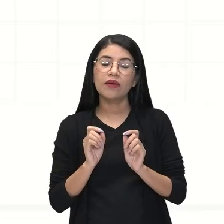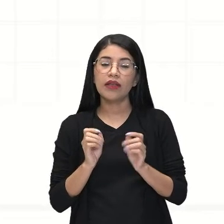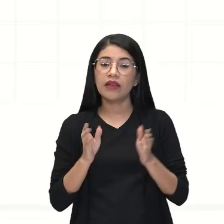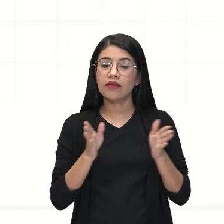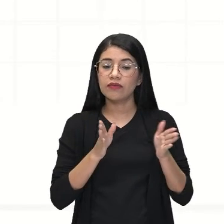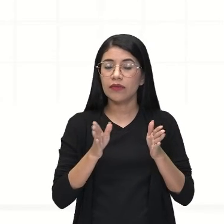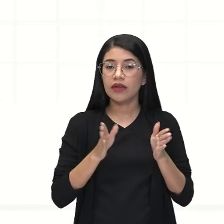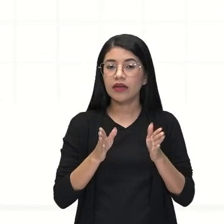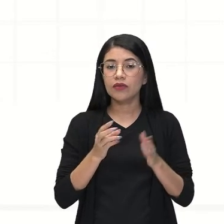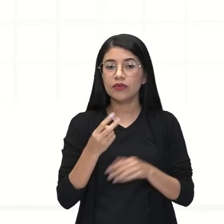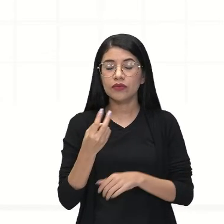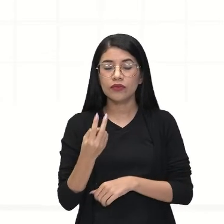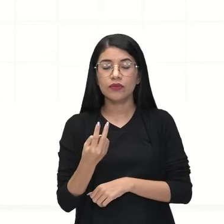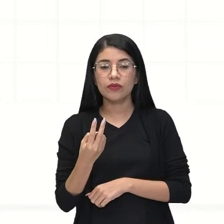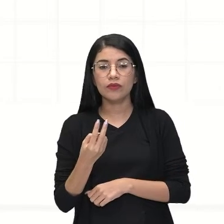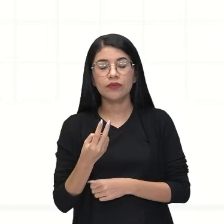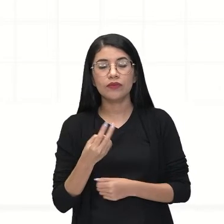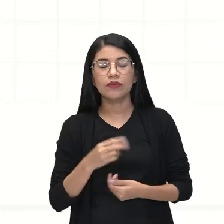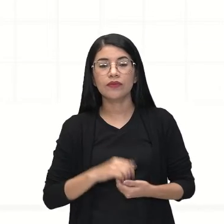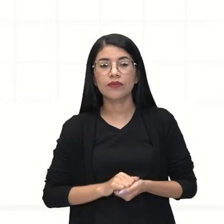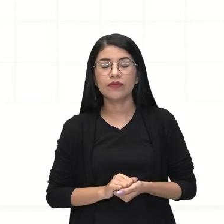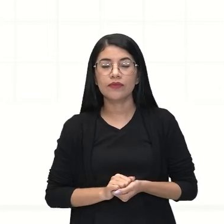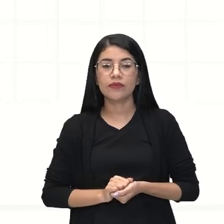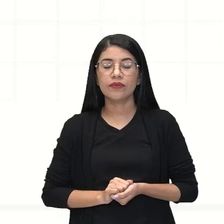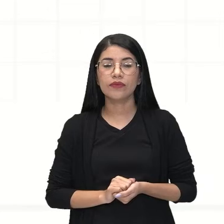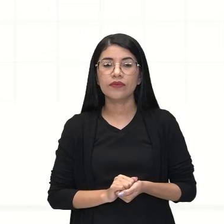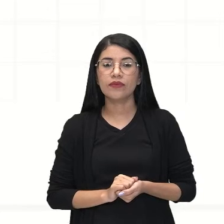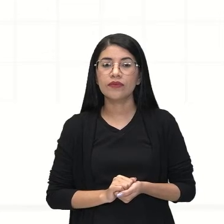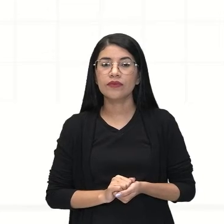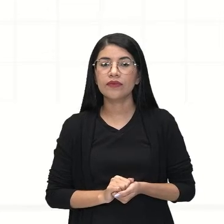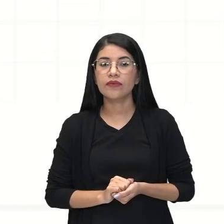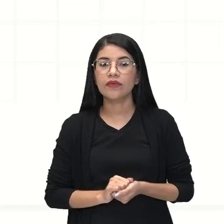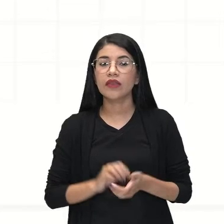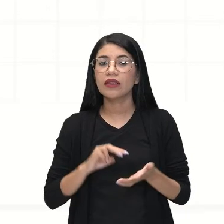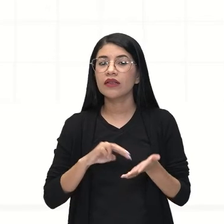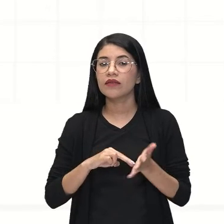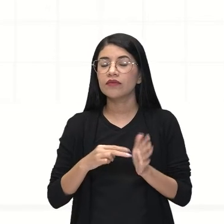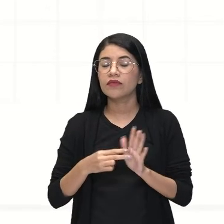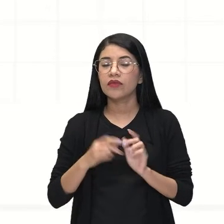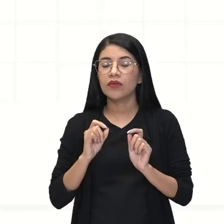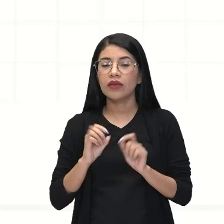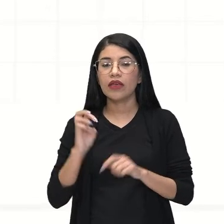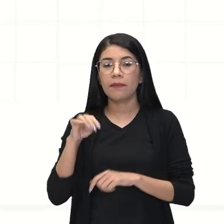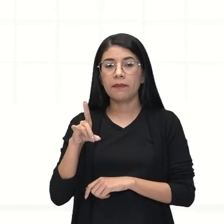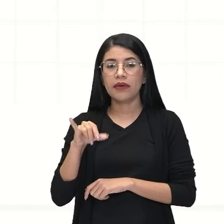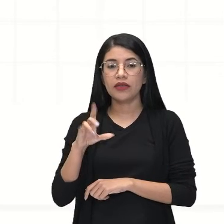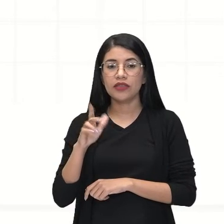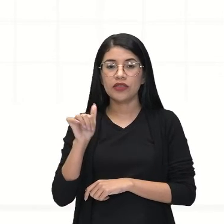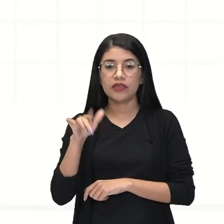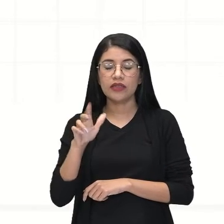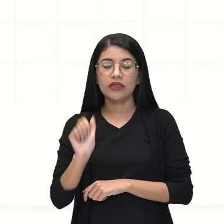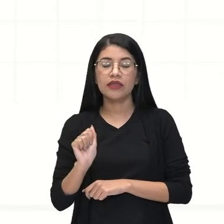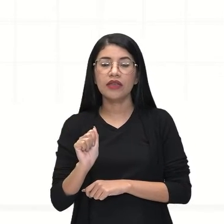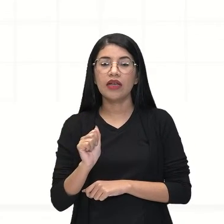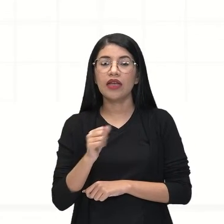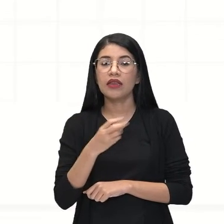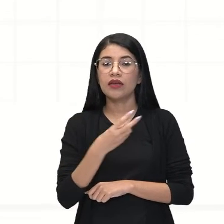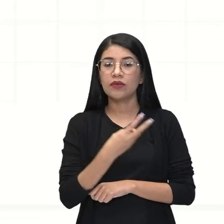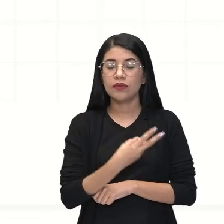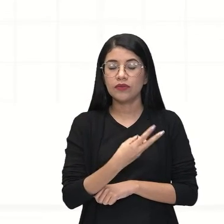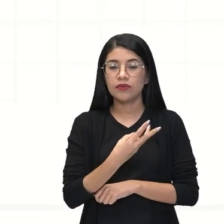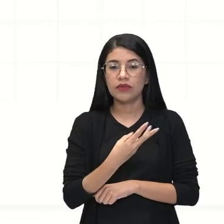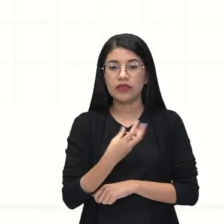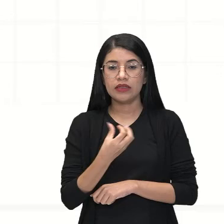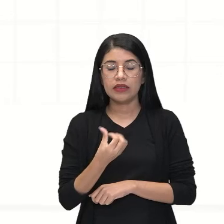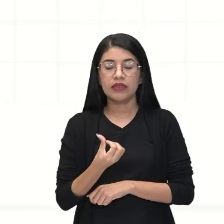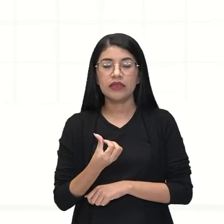dos números 2. Né? Então, isso quer dizer que a minha mediana, a posição 236